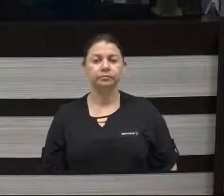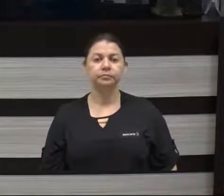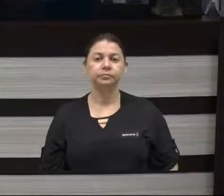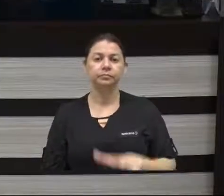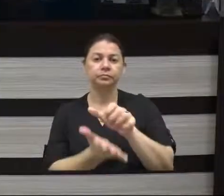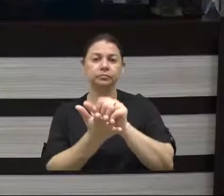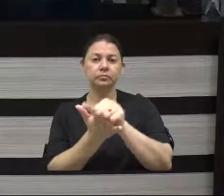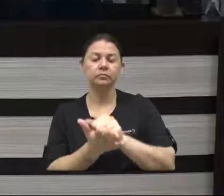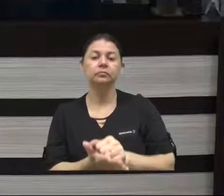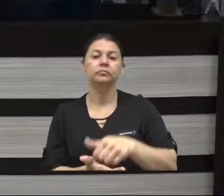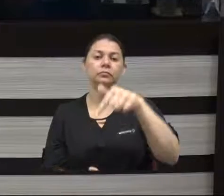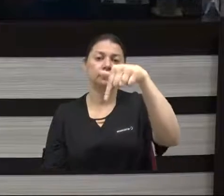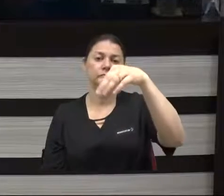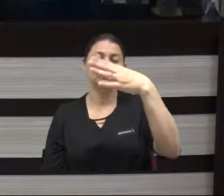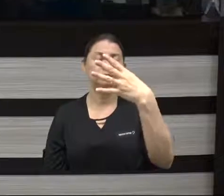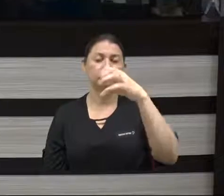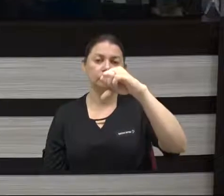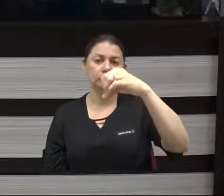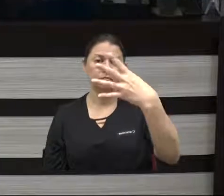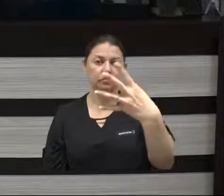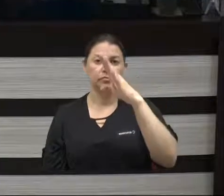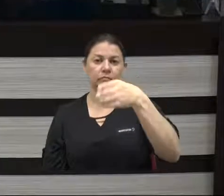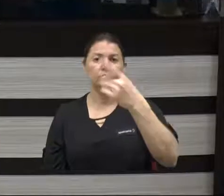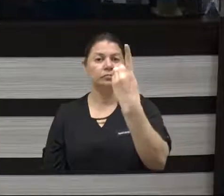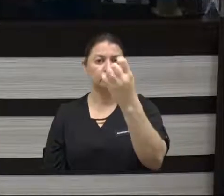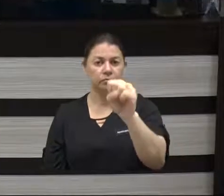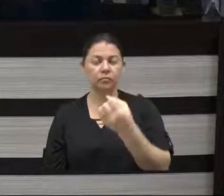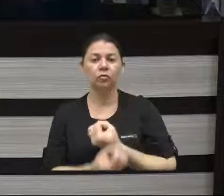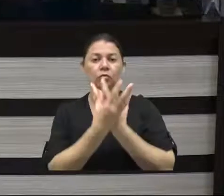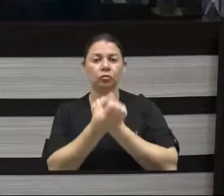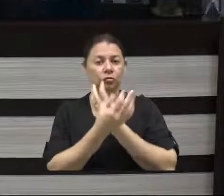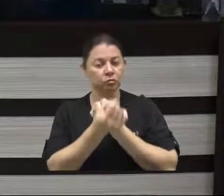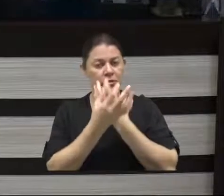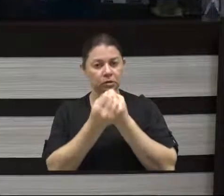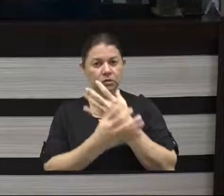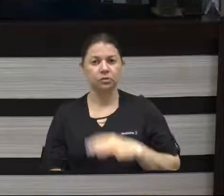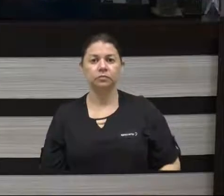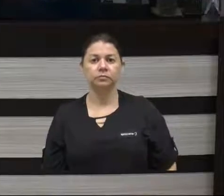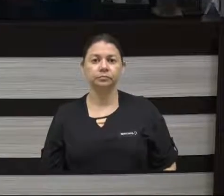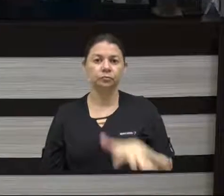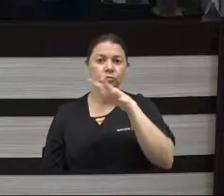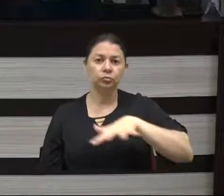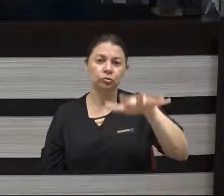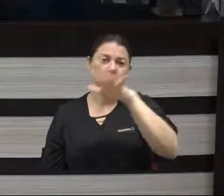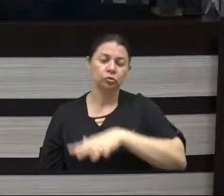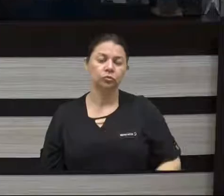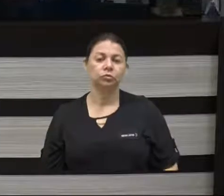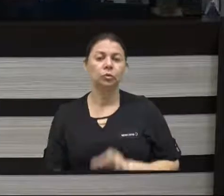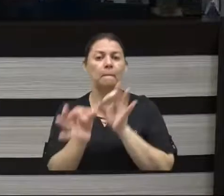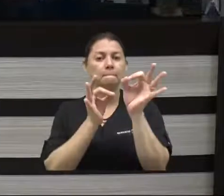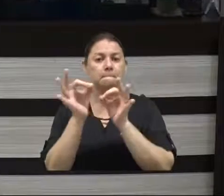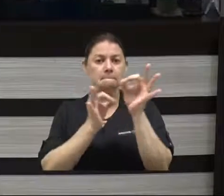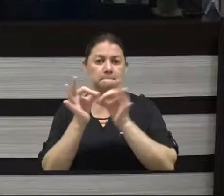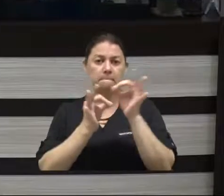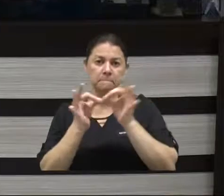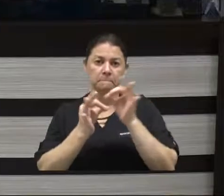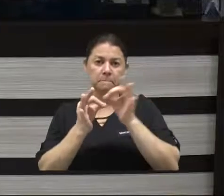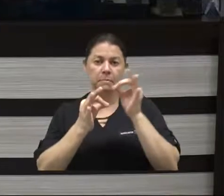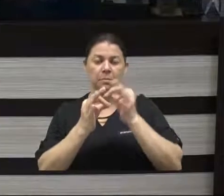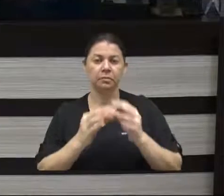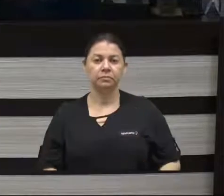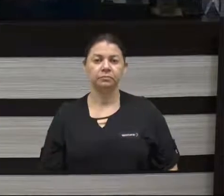número 794/2018 requer informações ao Poder Executivo sobre a confecções de fraldas para